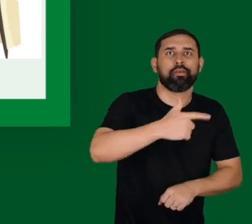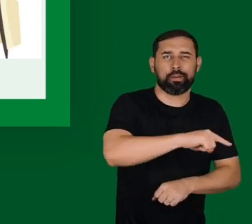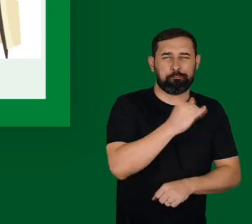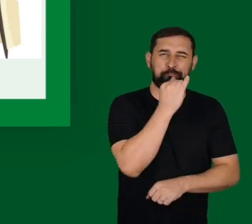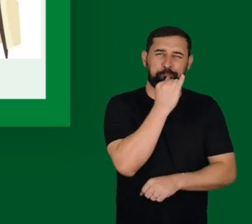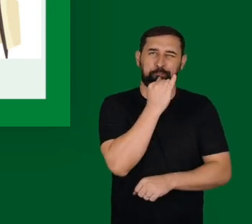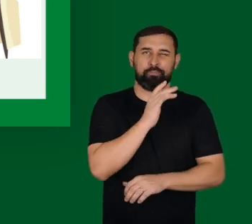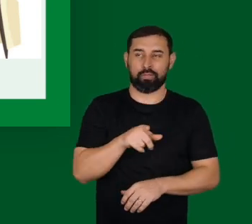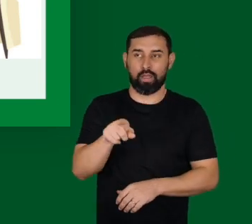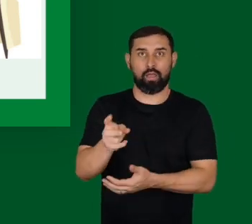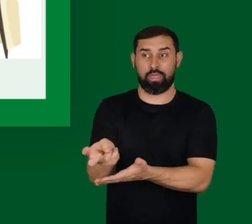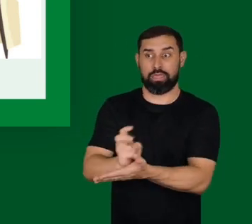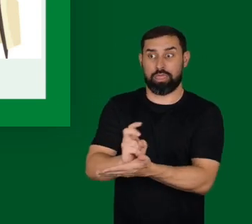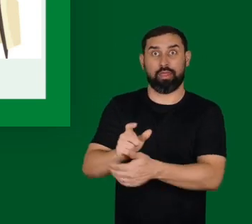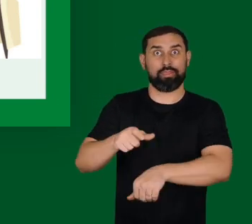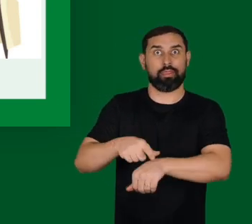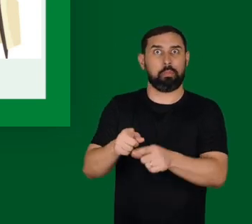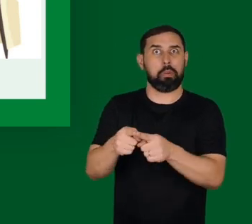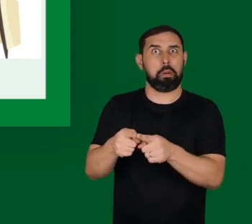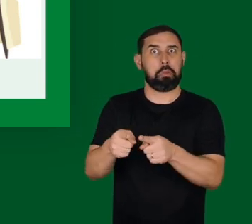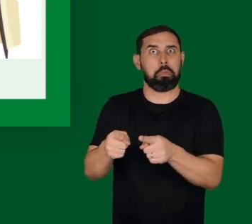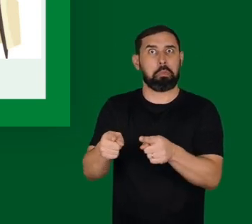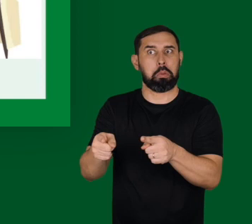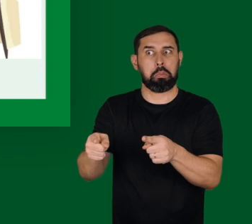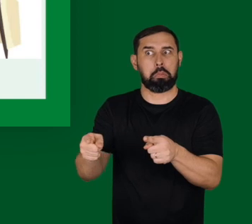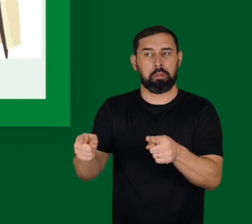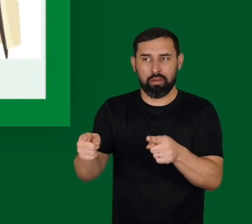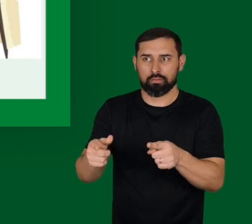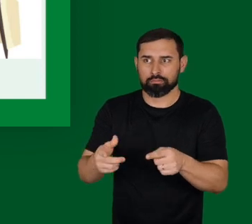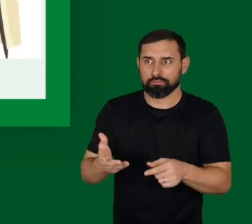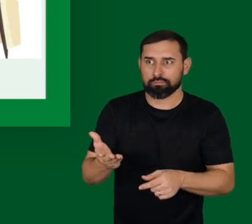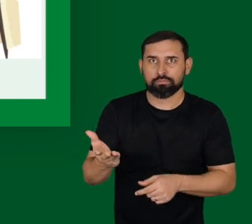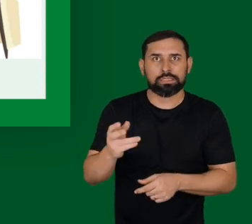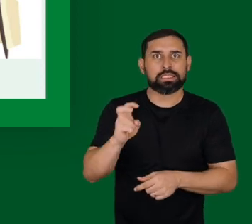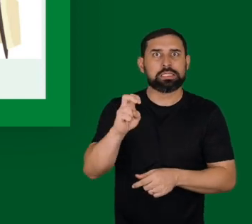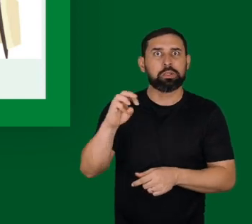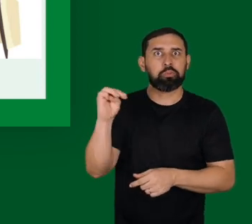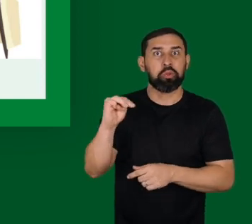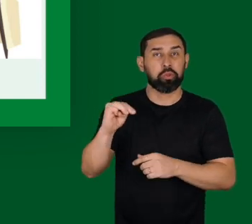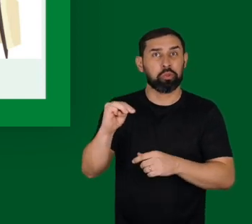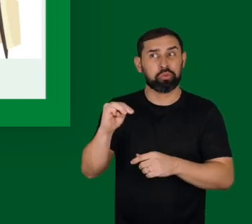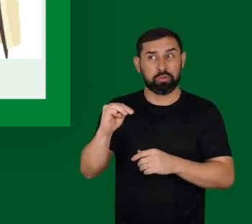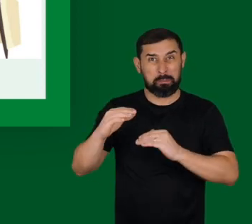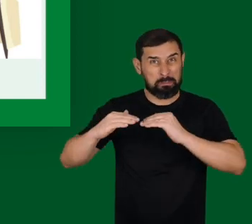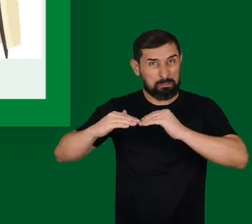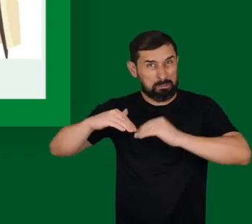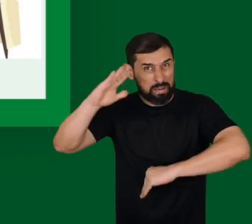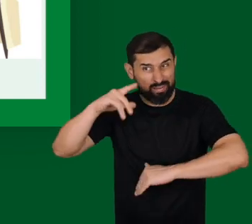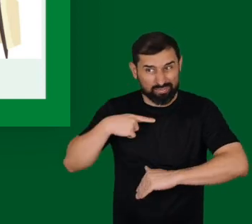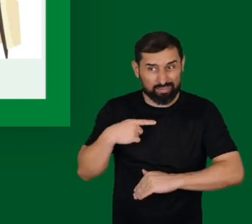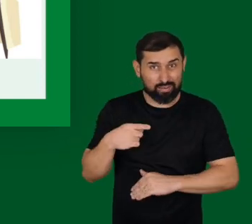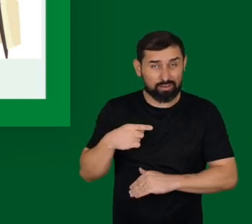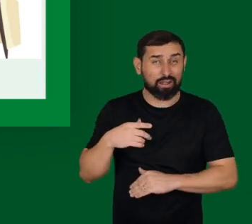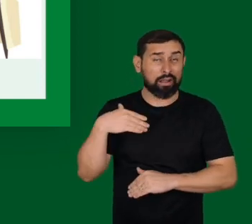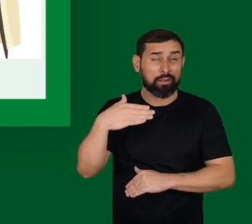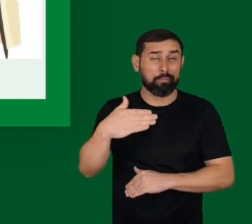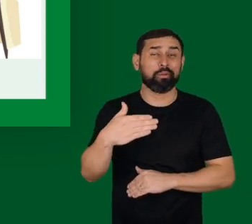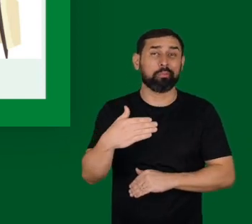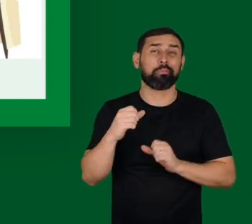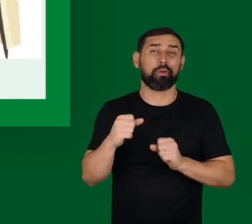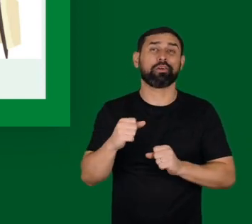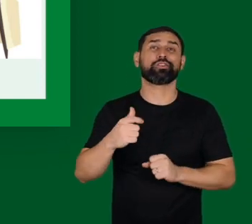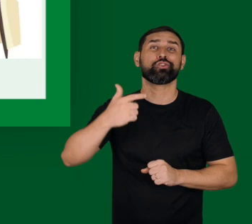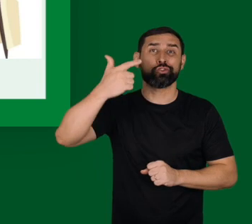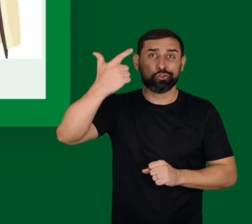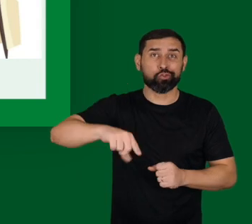tempo ele está convulsionando. Eu sei corrigir os distúrbios de glicemia e de eletrólitos nesse bebê, sempre lembrar